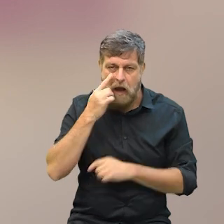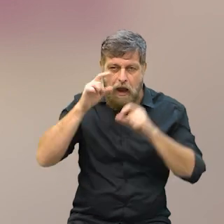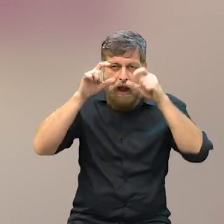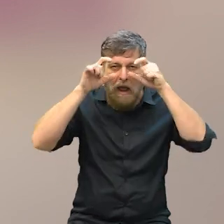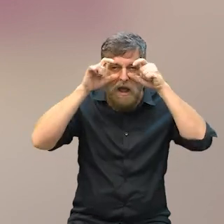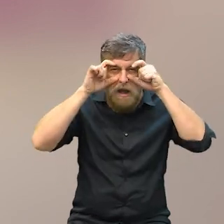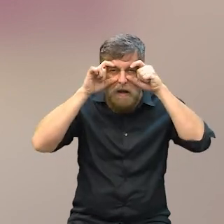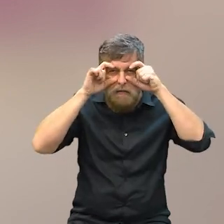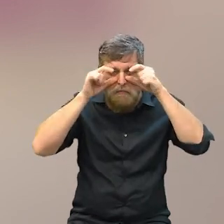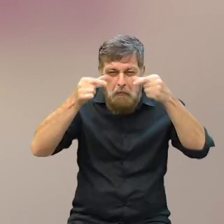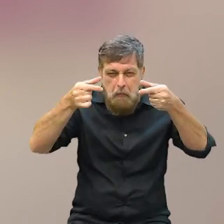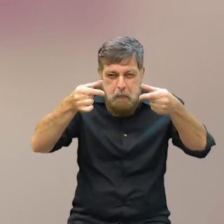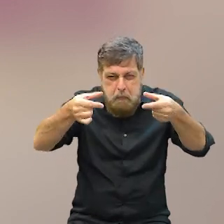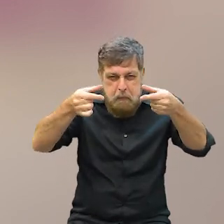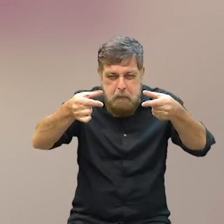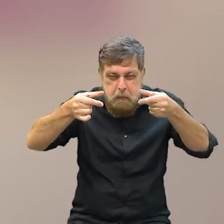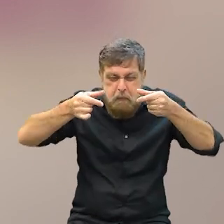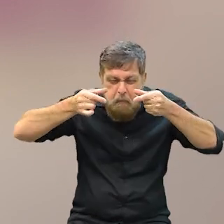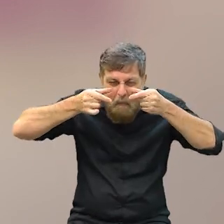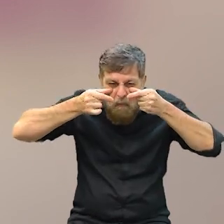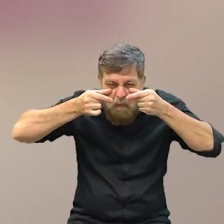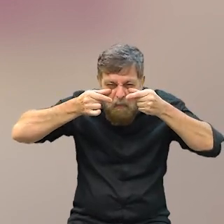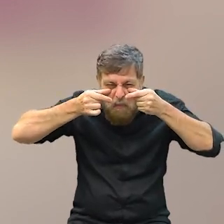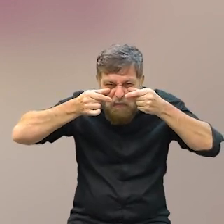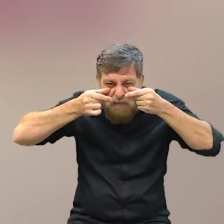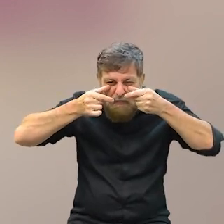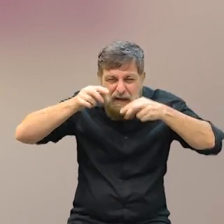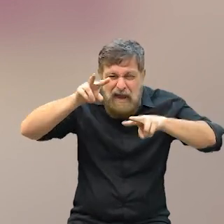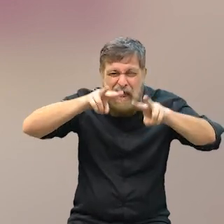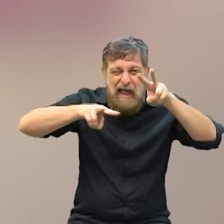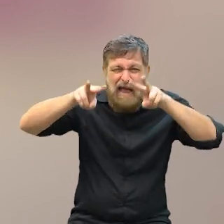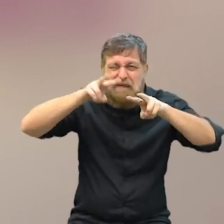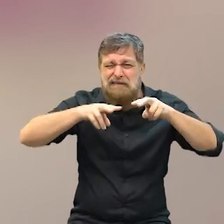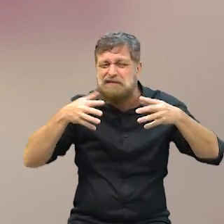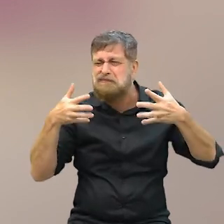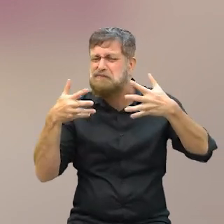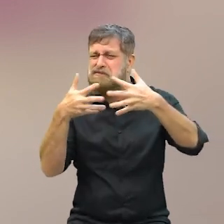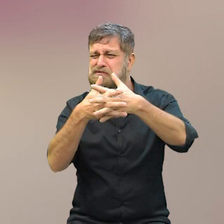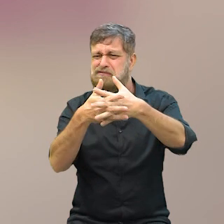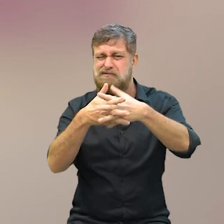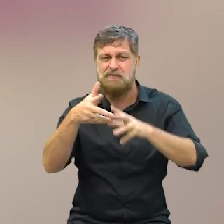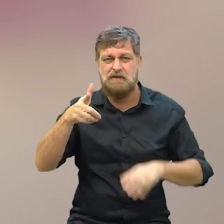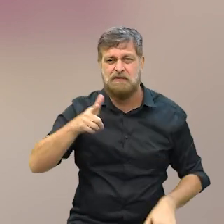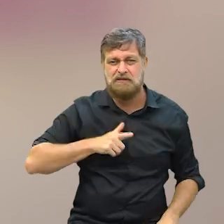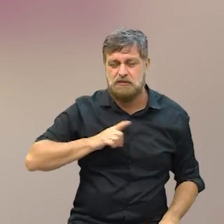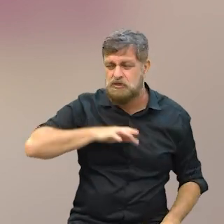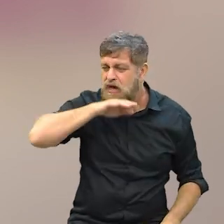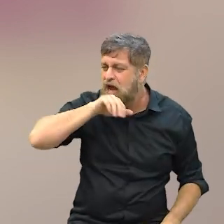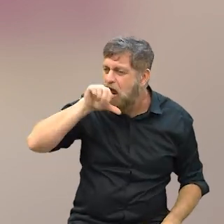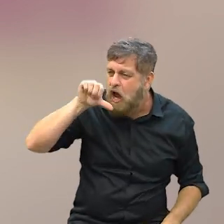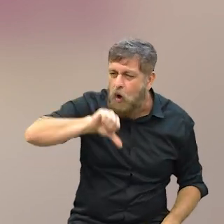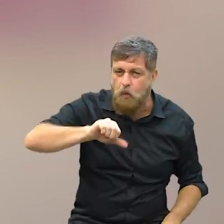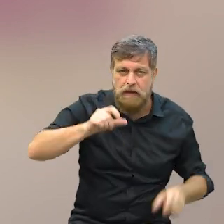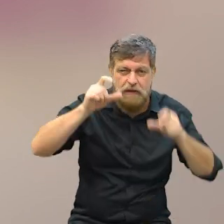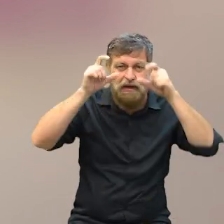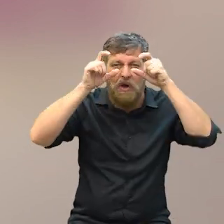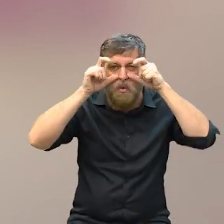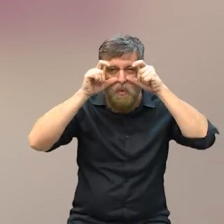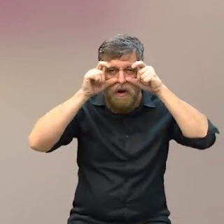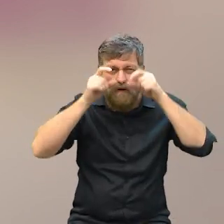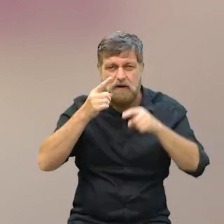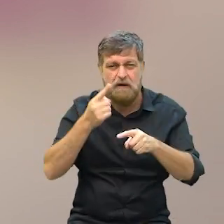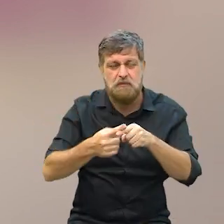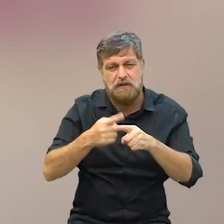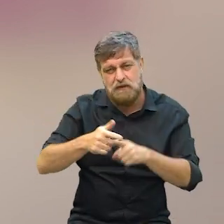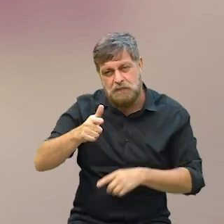usavam óculos muito grossos e a visão ficava com muitas aberrações e uma visão ruim, mesmo com correção óptica,